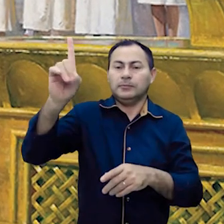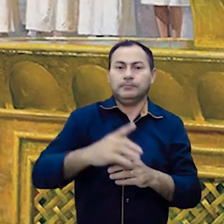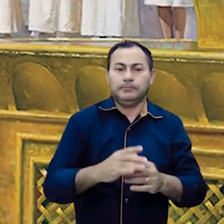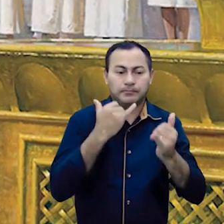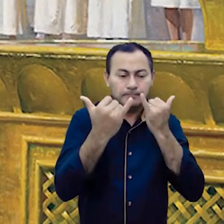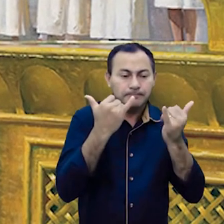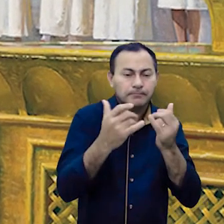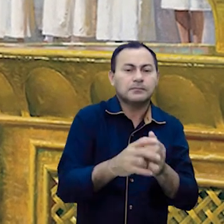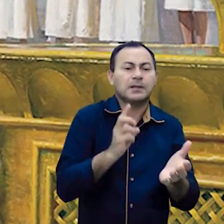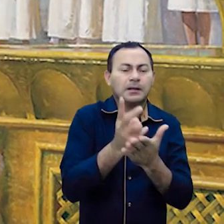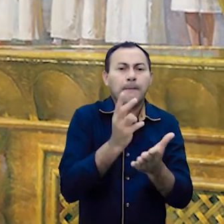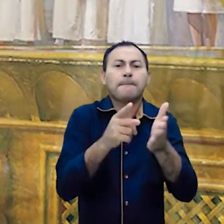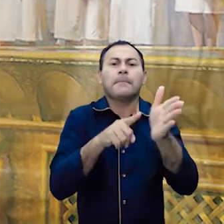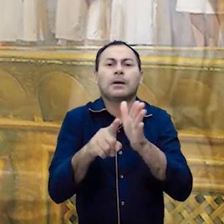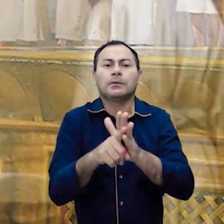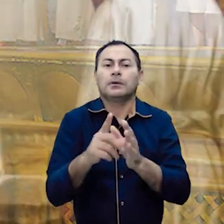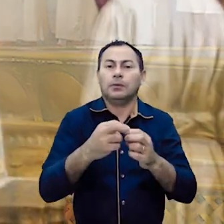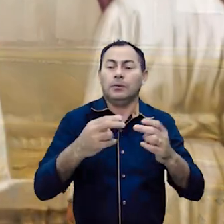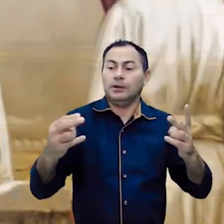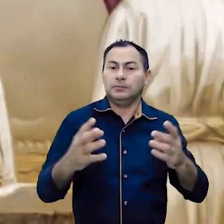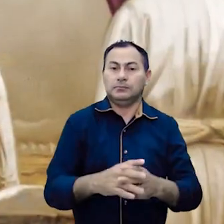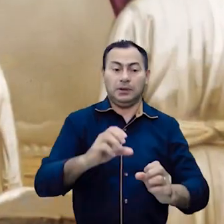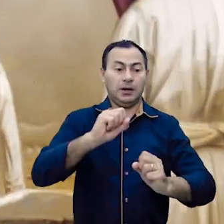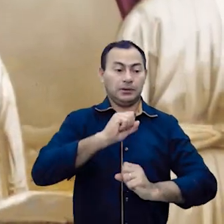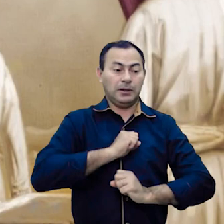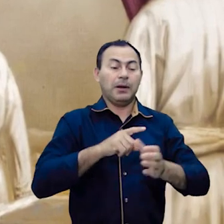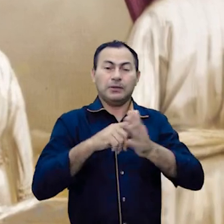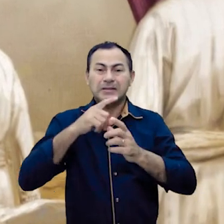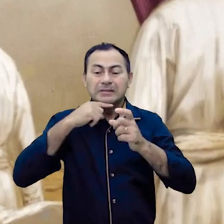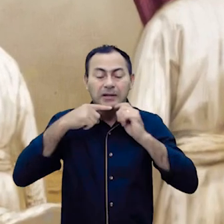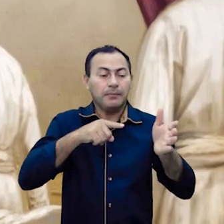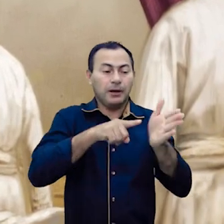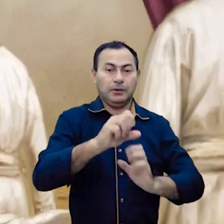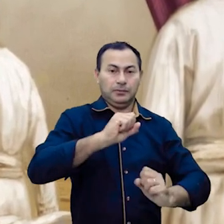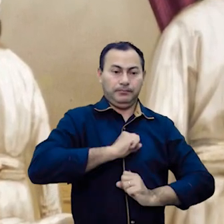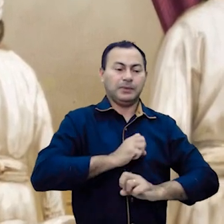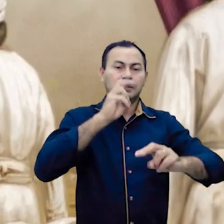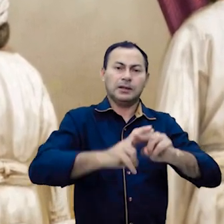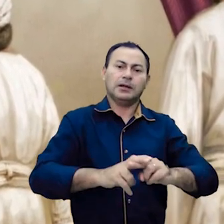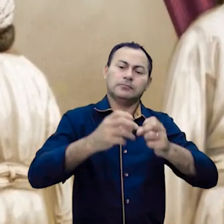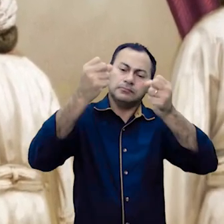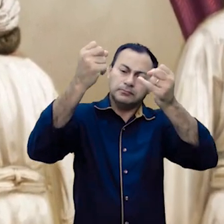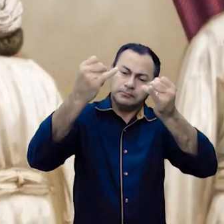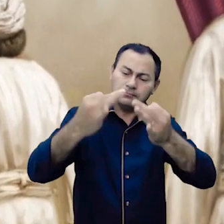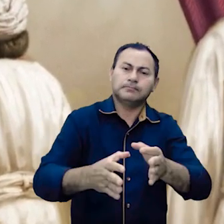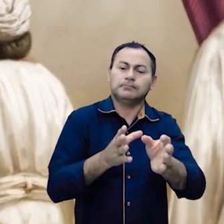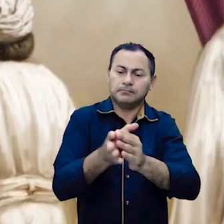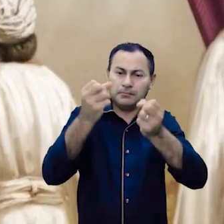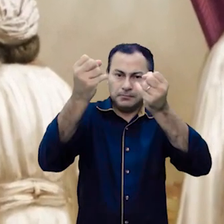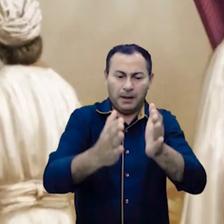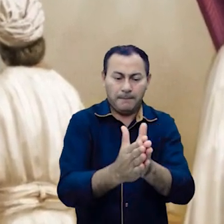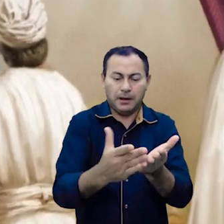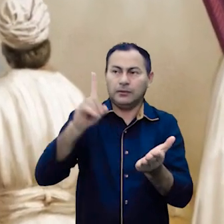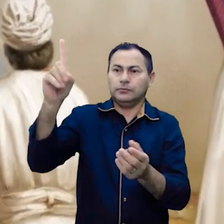o povo de Deus tinha uma questão eles sempre perguntavam ao sacerdote ele sentava com eles eles